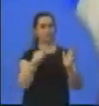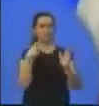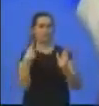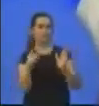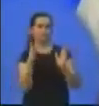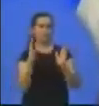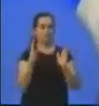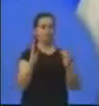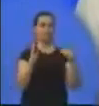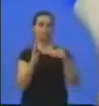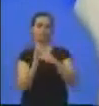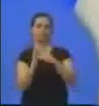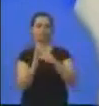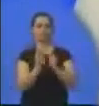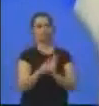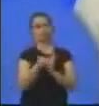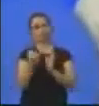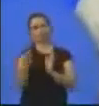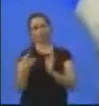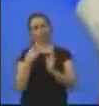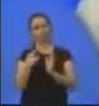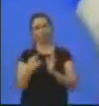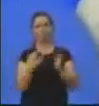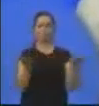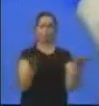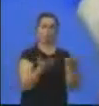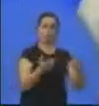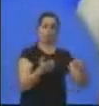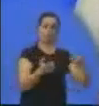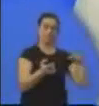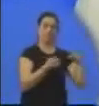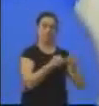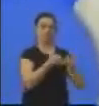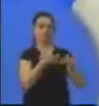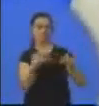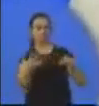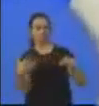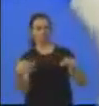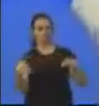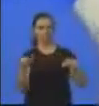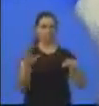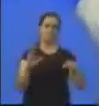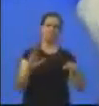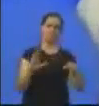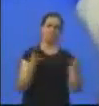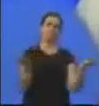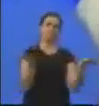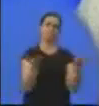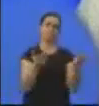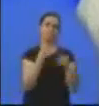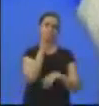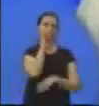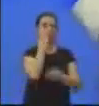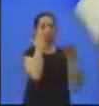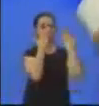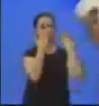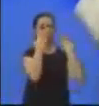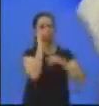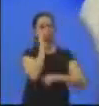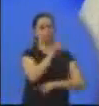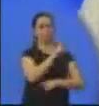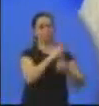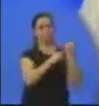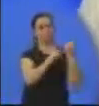o resultado ia para infinito. Agora é o x que está tendendo para infinito. Então, vamos lá. Vamos observar o gráfico de 1 sobre x. Ele tem